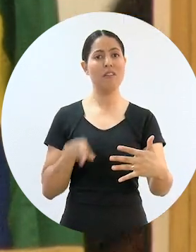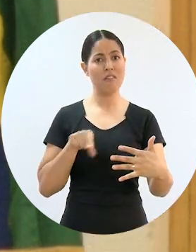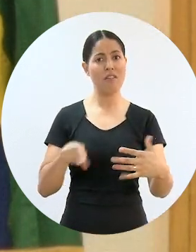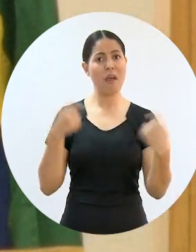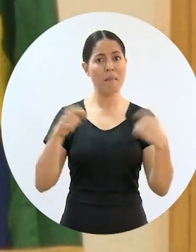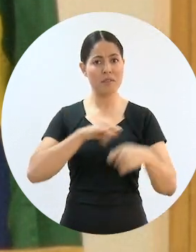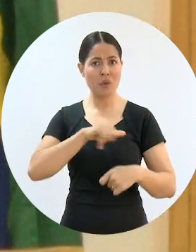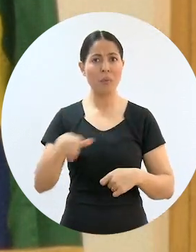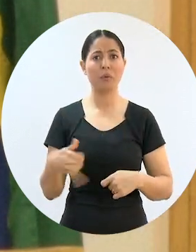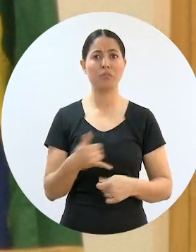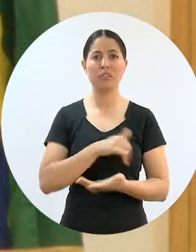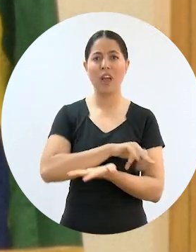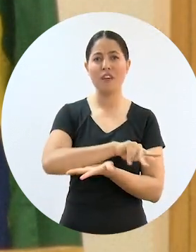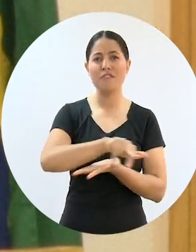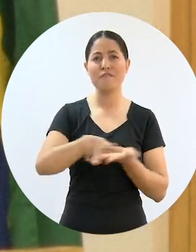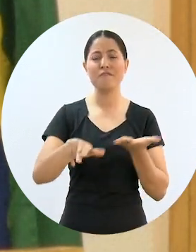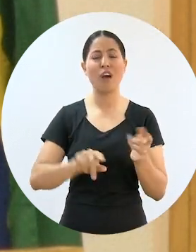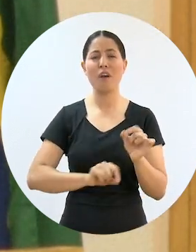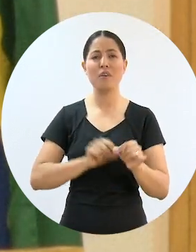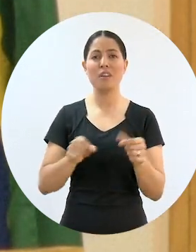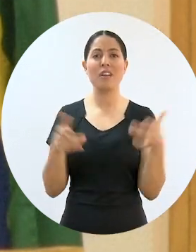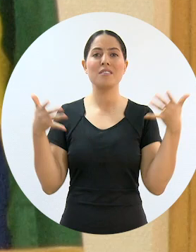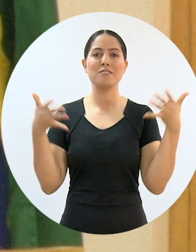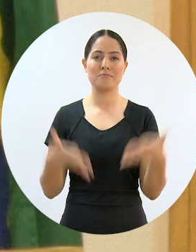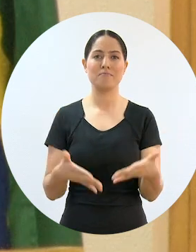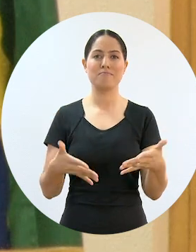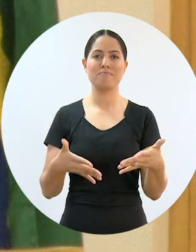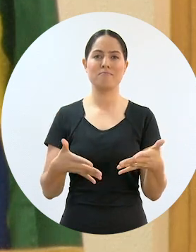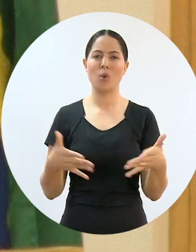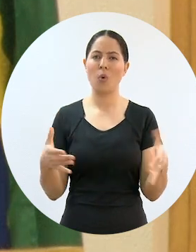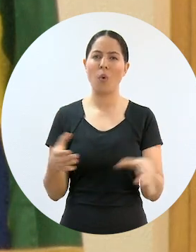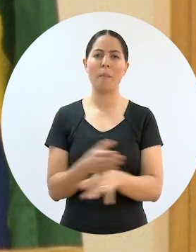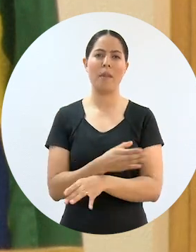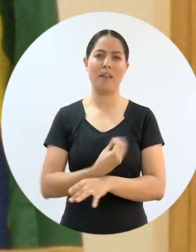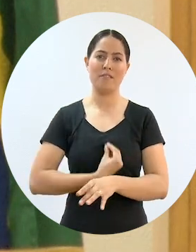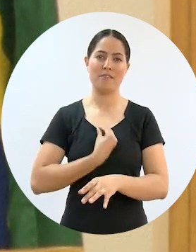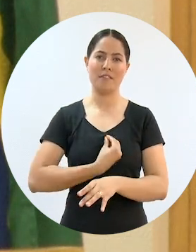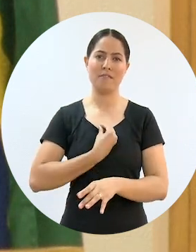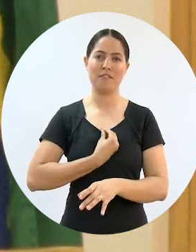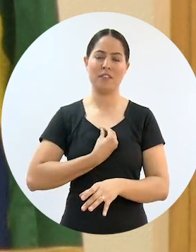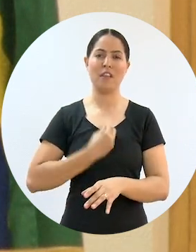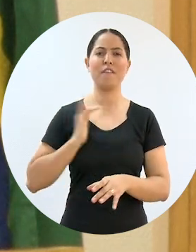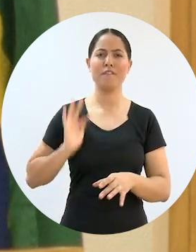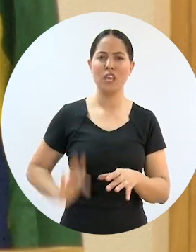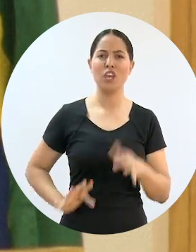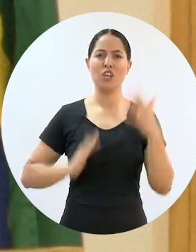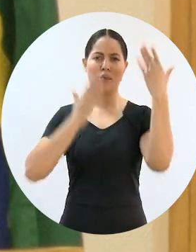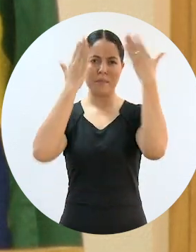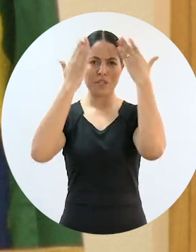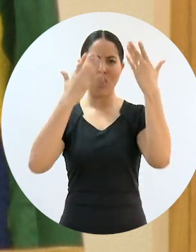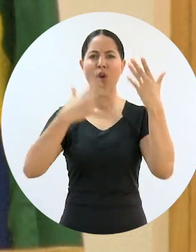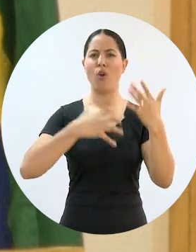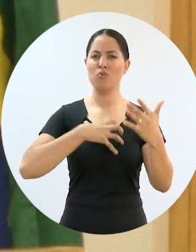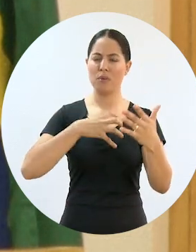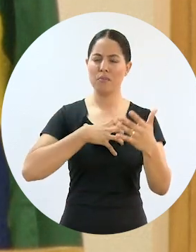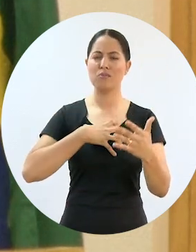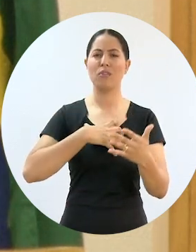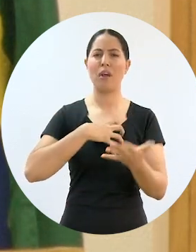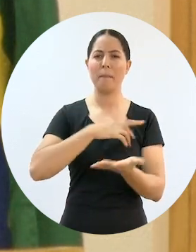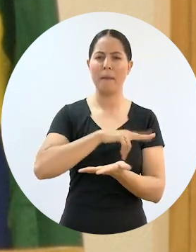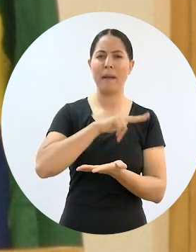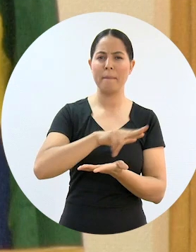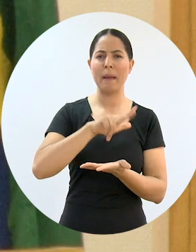expansão, que terá tanto mais oportunidade de se fazer íntegro, no sentido físico,